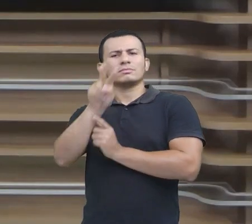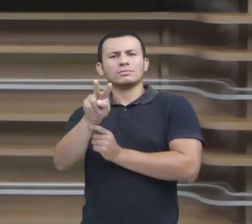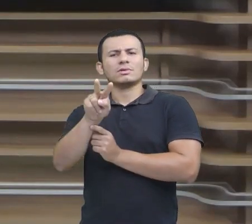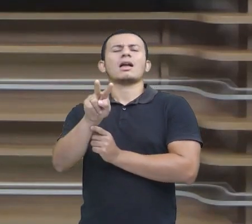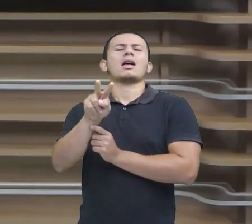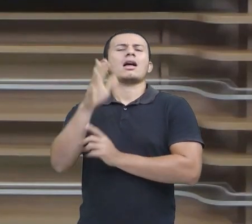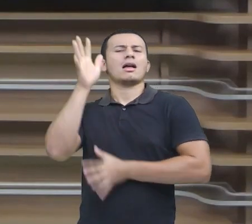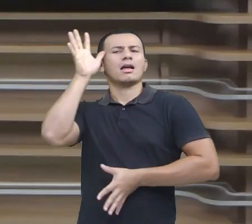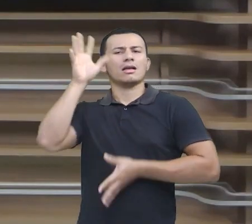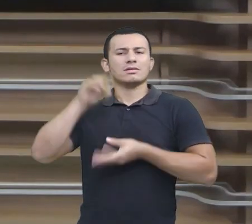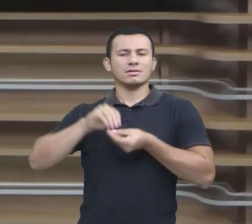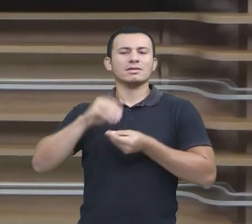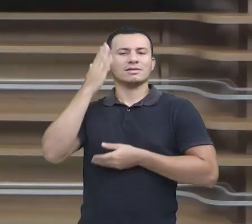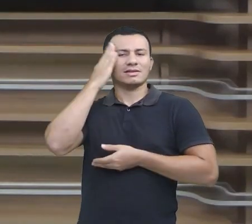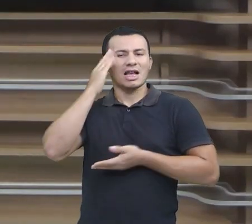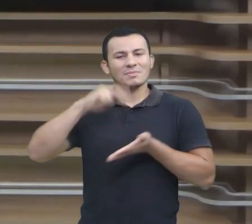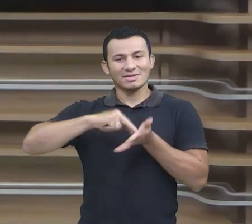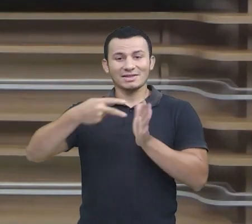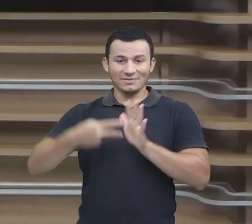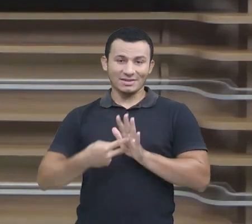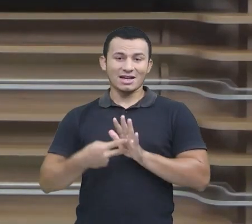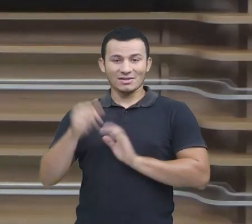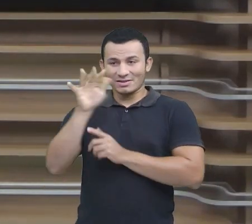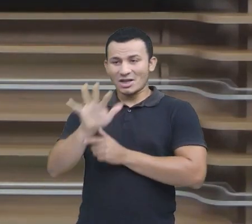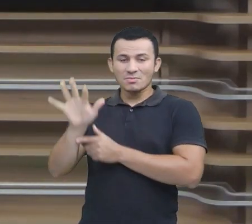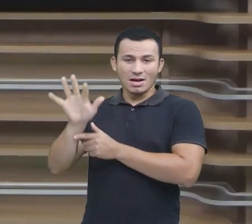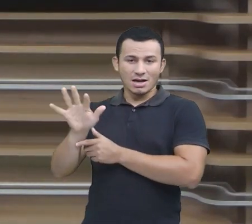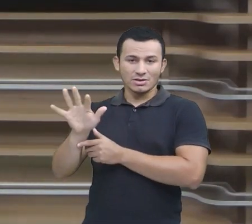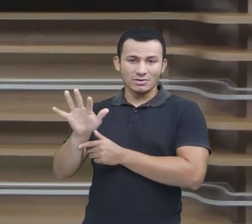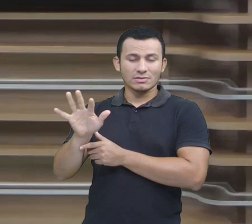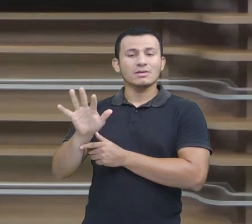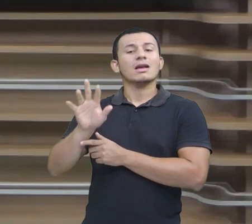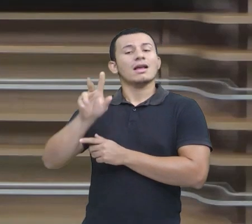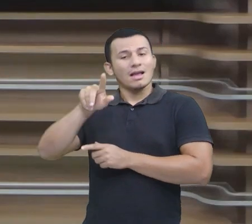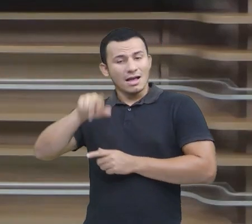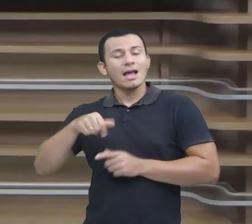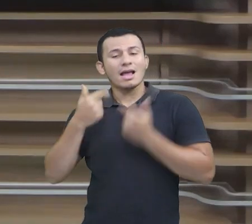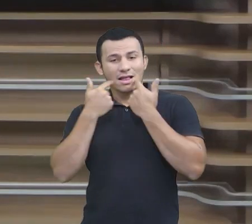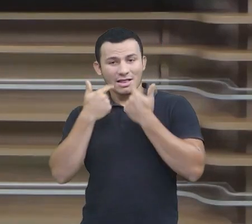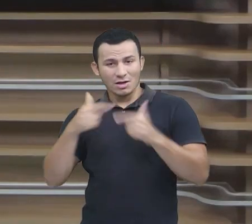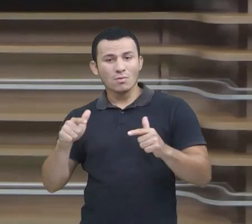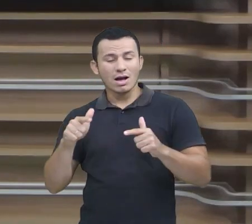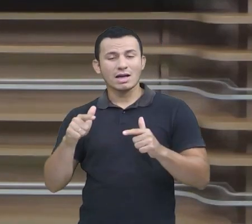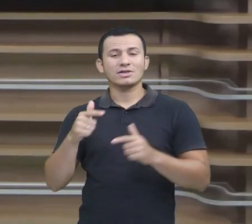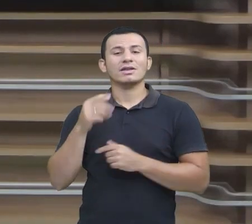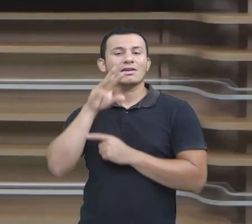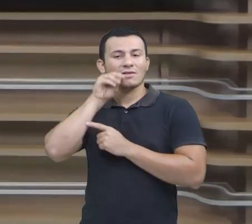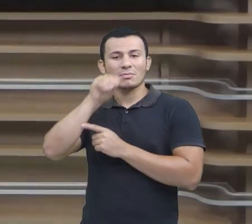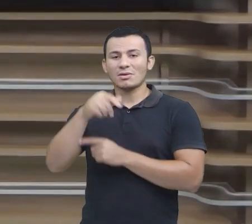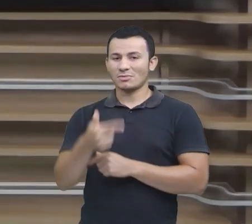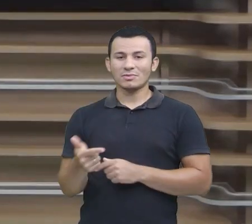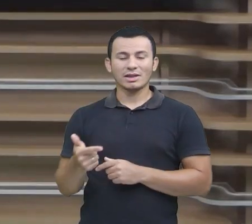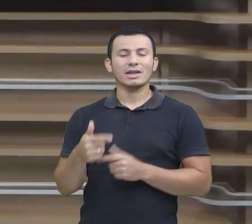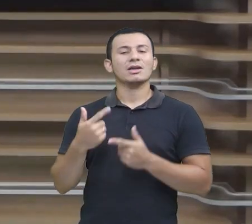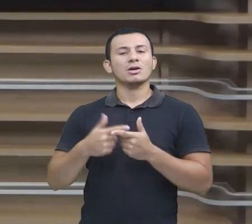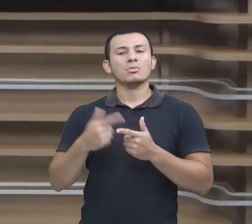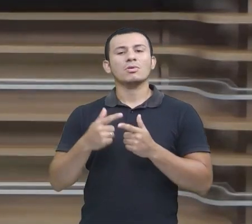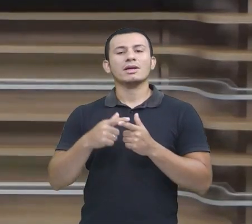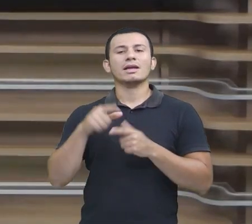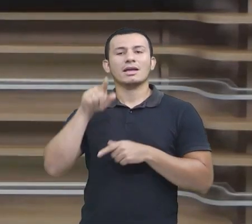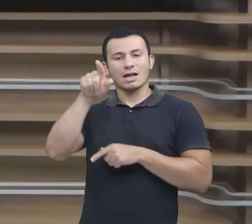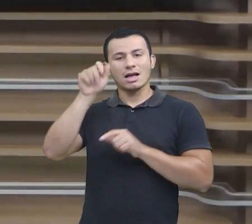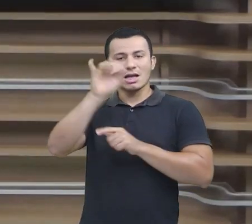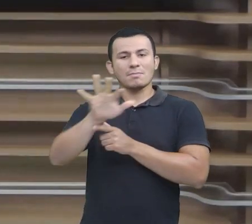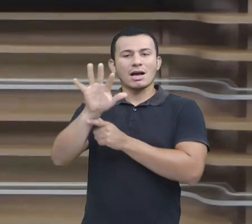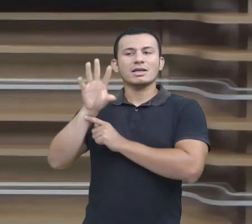o significado dessa imagem, vocês sabiam que isso se chama linguagem não verbal? Porque ela não está escrita